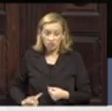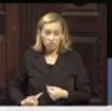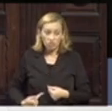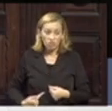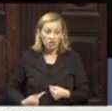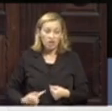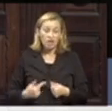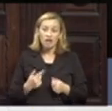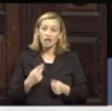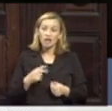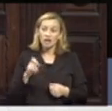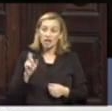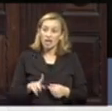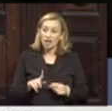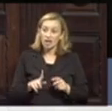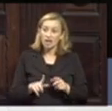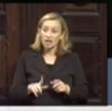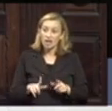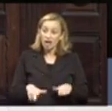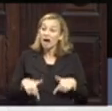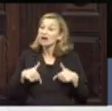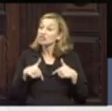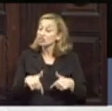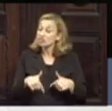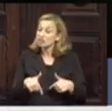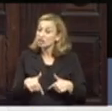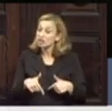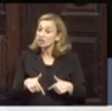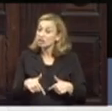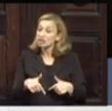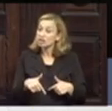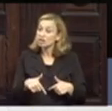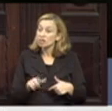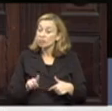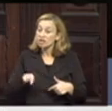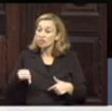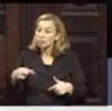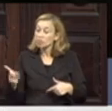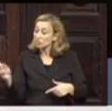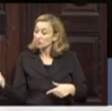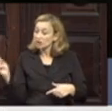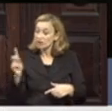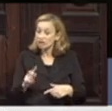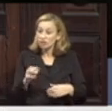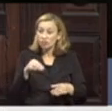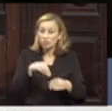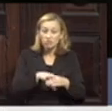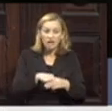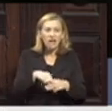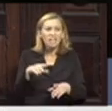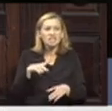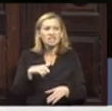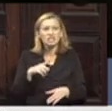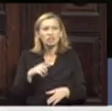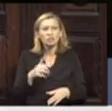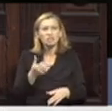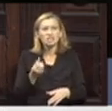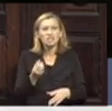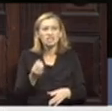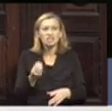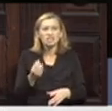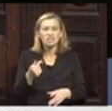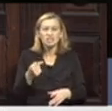cobrança de que a Assembleia Legislativa deva responder dentro do prazo. Ora, a finalidade nossa